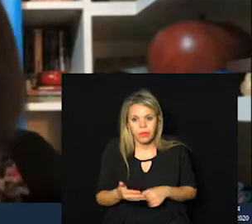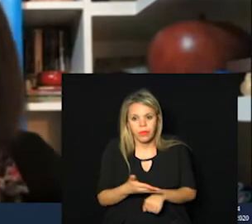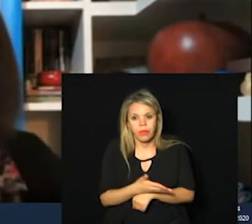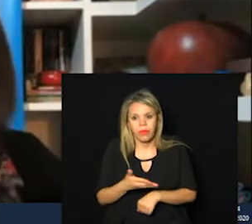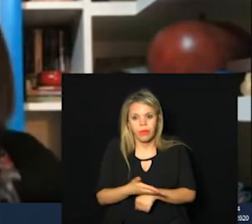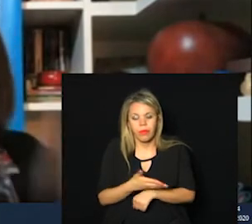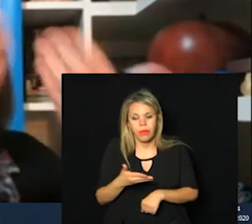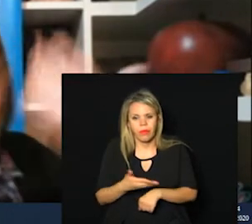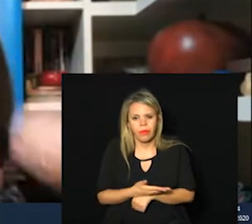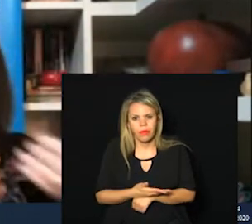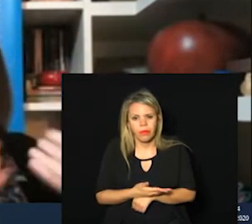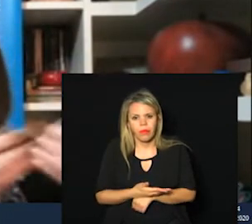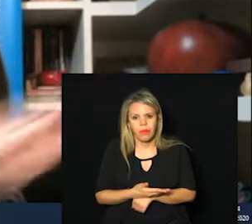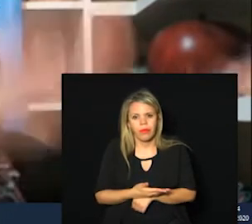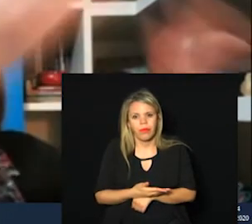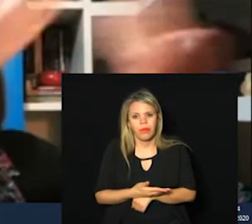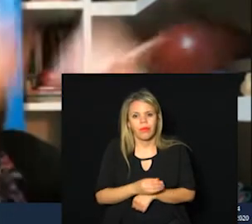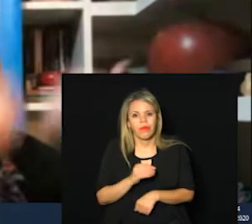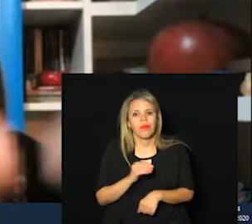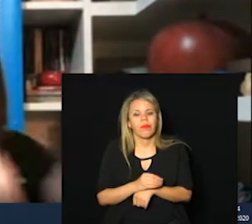participativa, como foi pensada